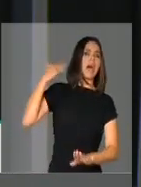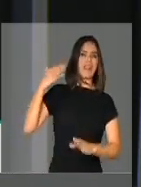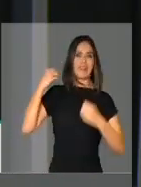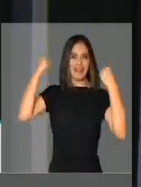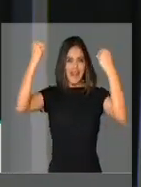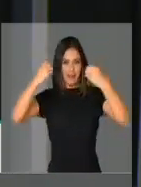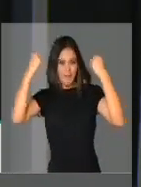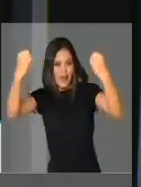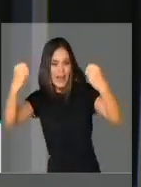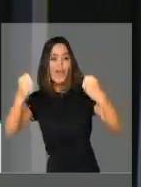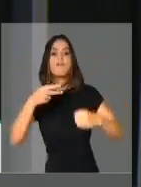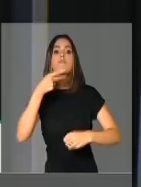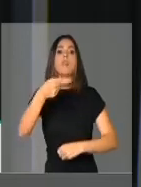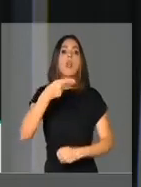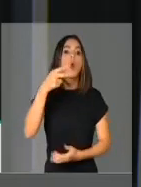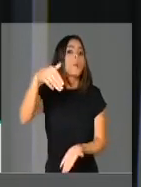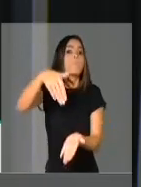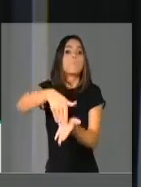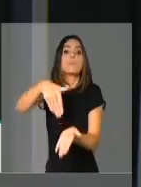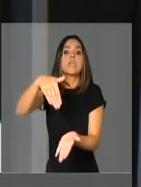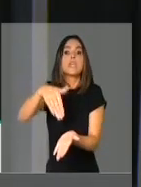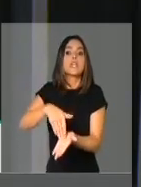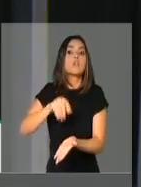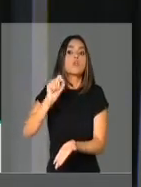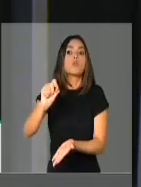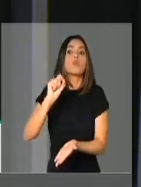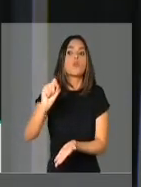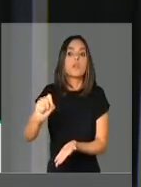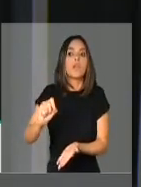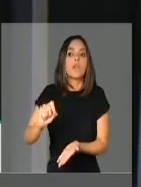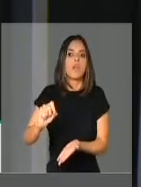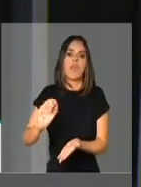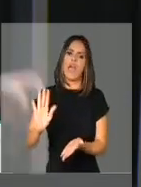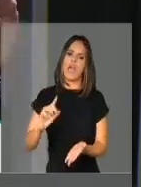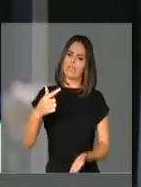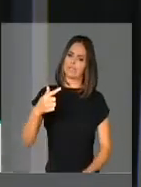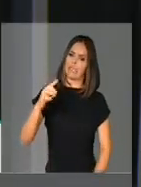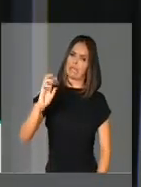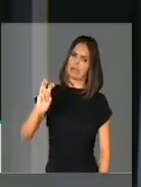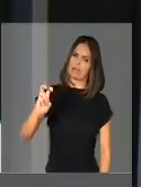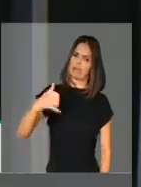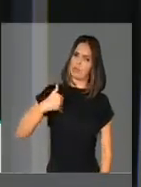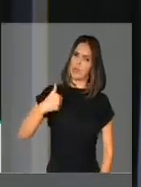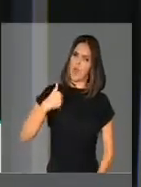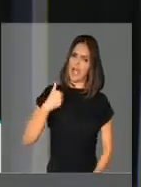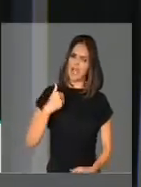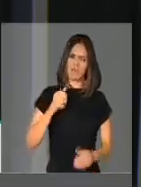campanha eleitoral que era, no mínimo, uma desumanidade. Nós votamos não.